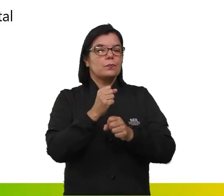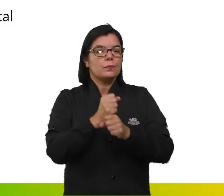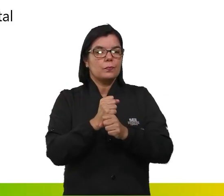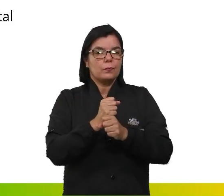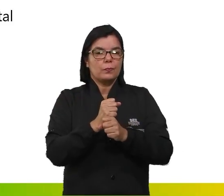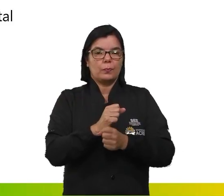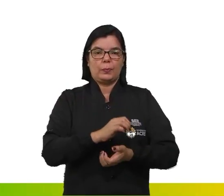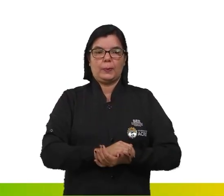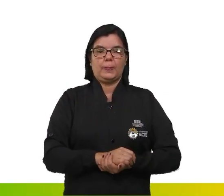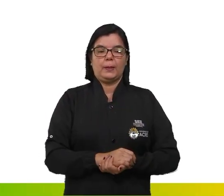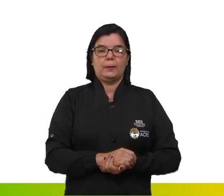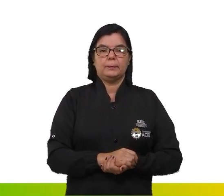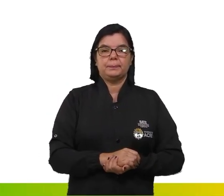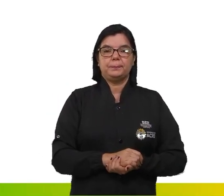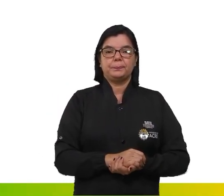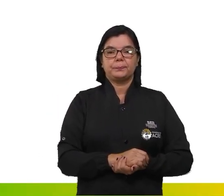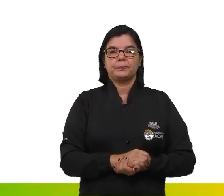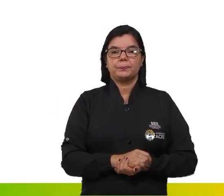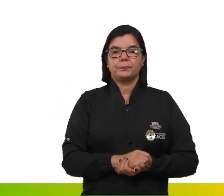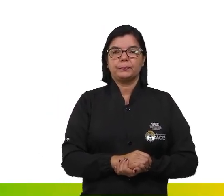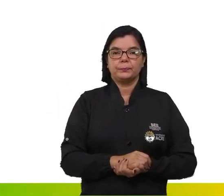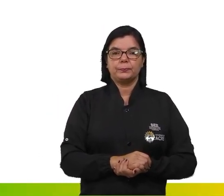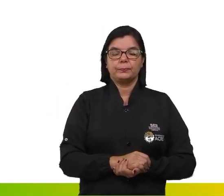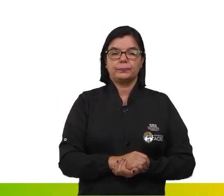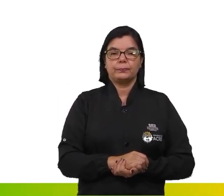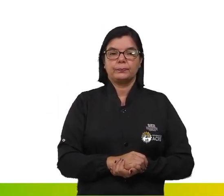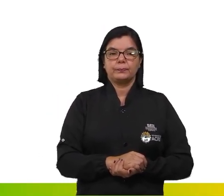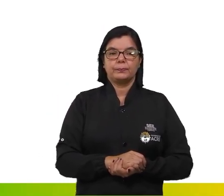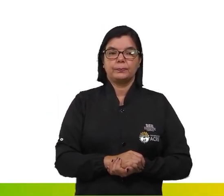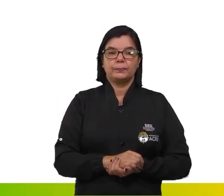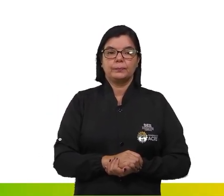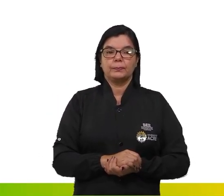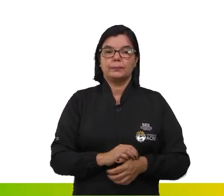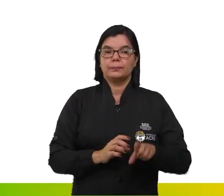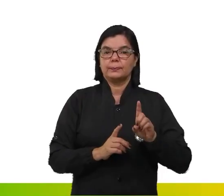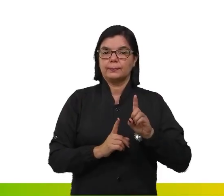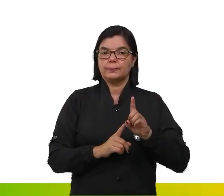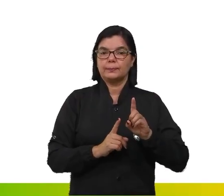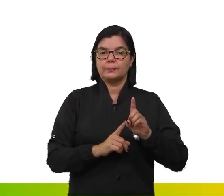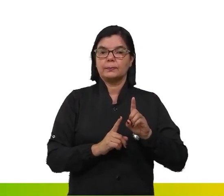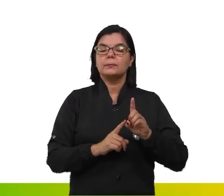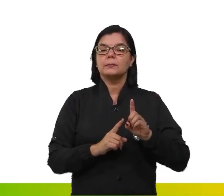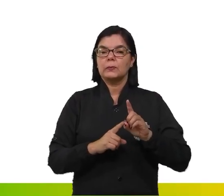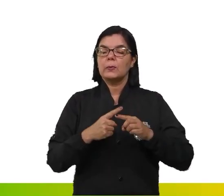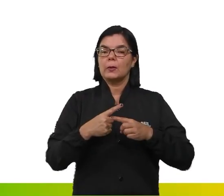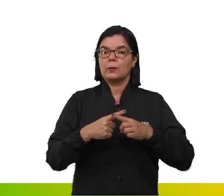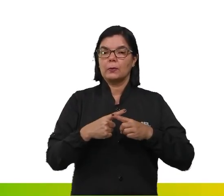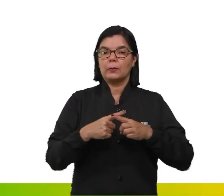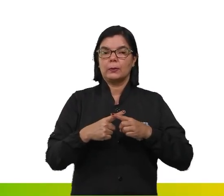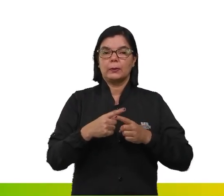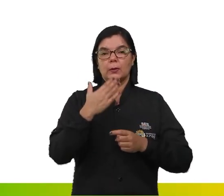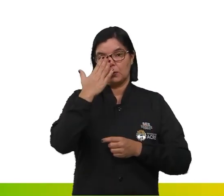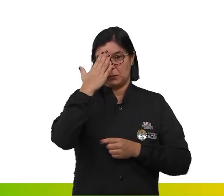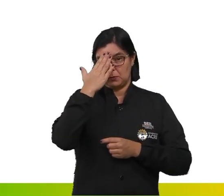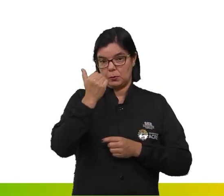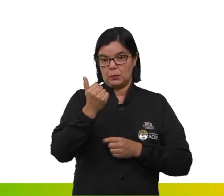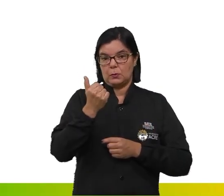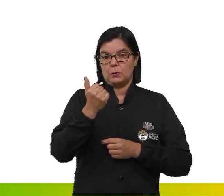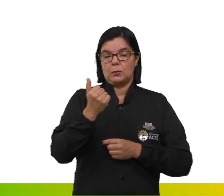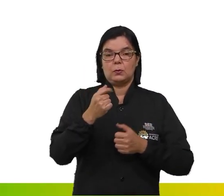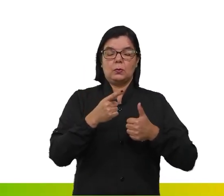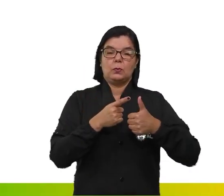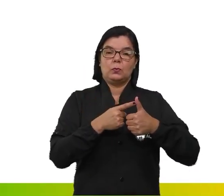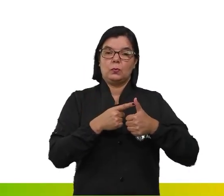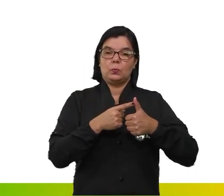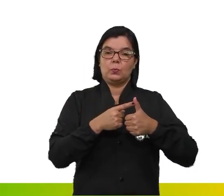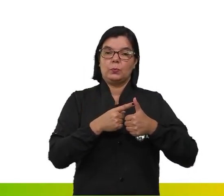em reais? Eu vou vir aqui, o item D, e vou fazer as multiplicações. Eu sei que o